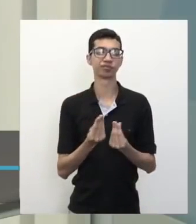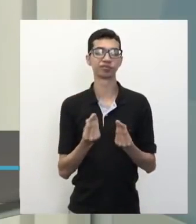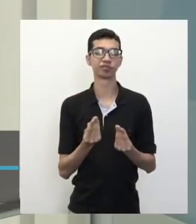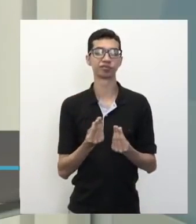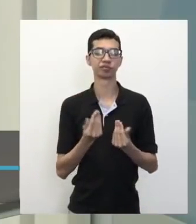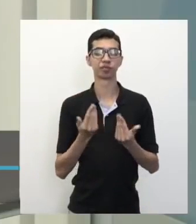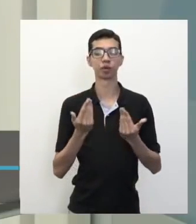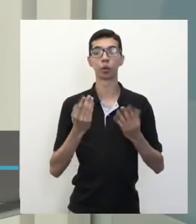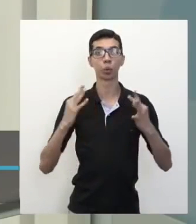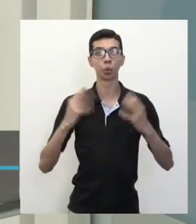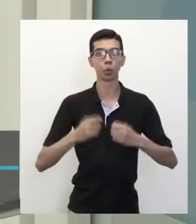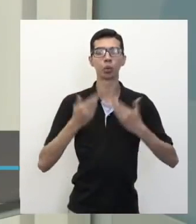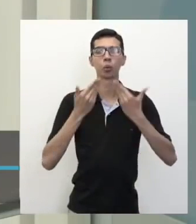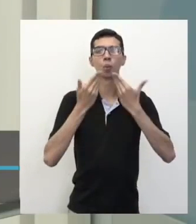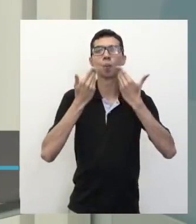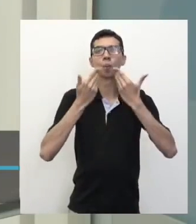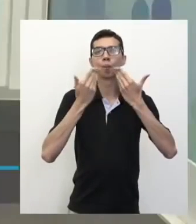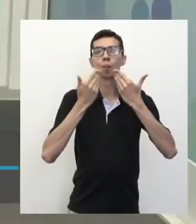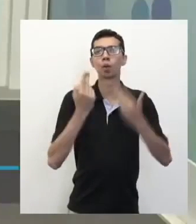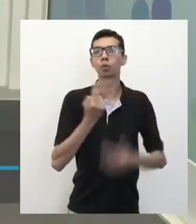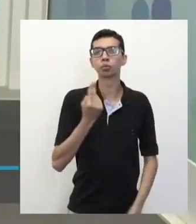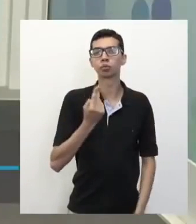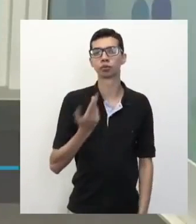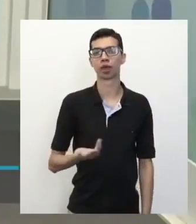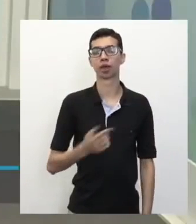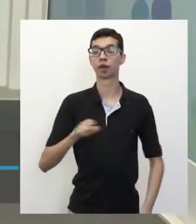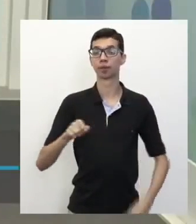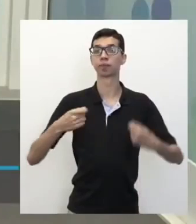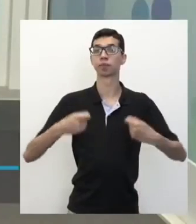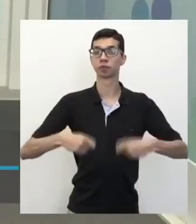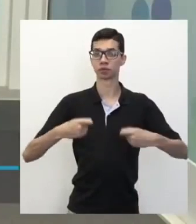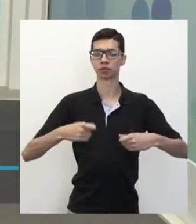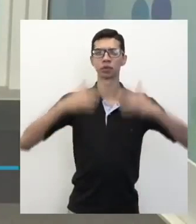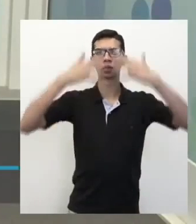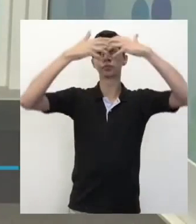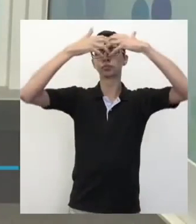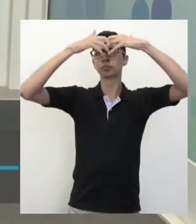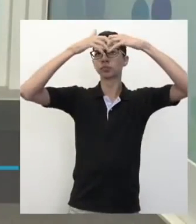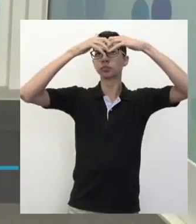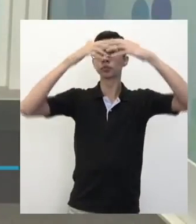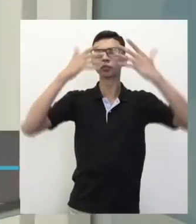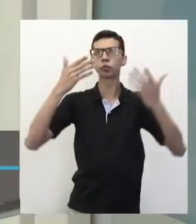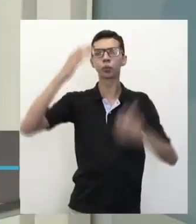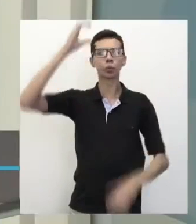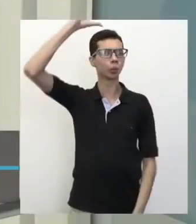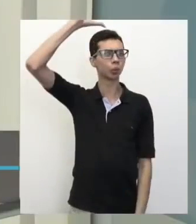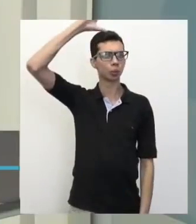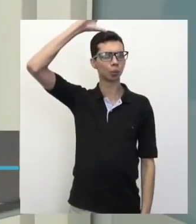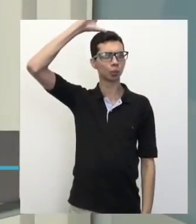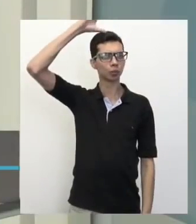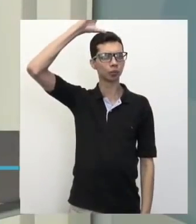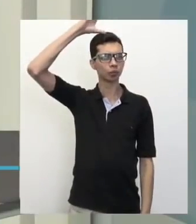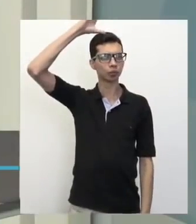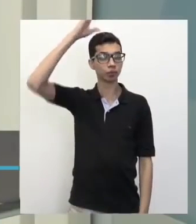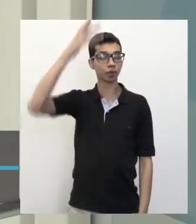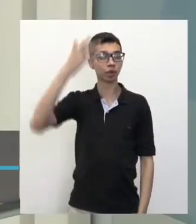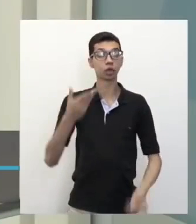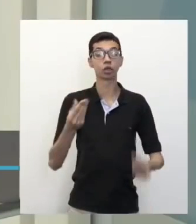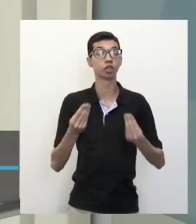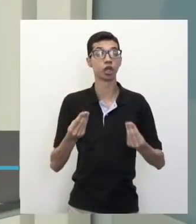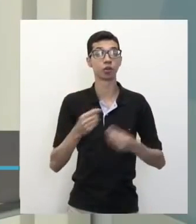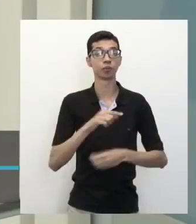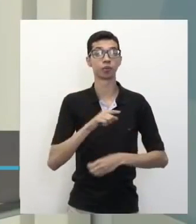tudo, sem duvidar das coisas. Refletir. E o duvidar é no sentido de buscar